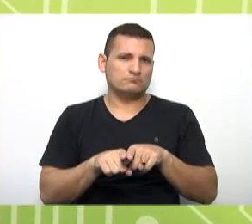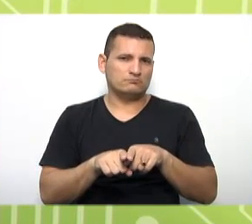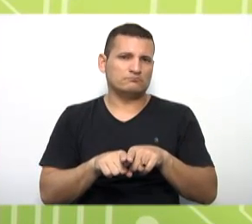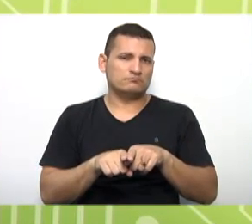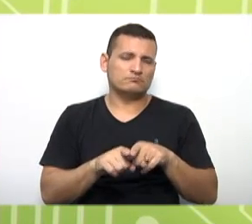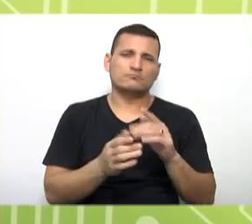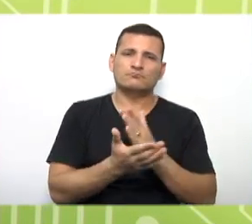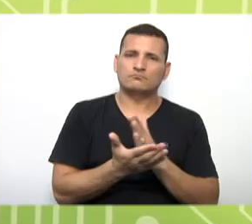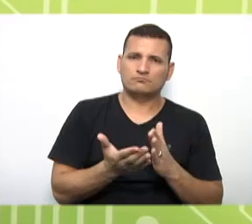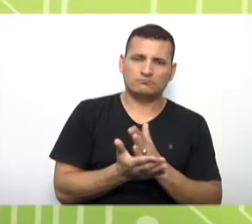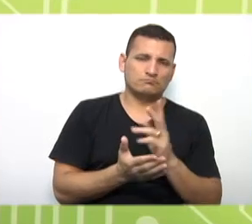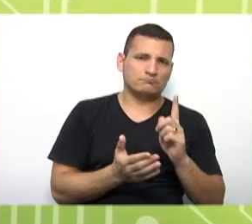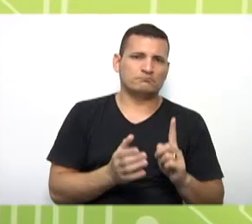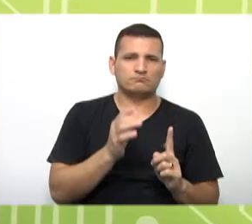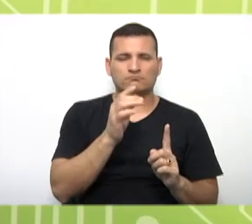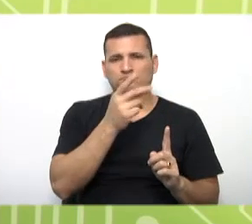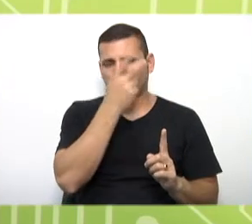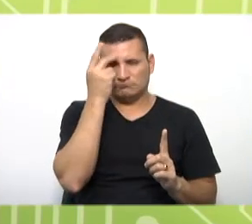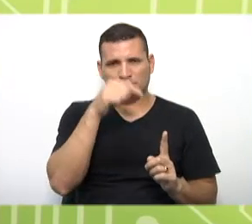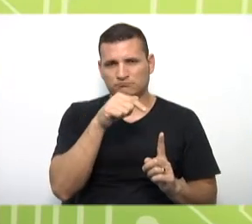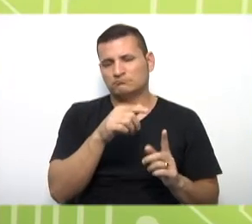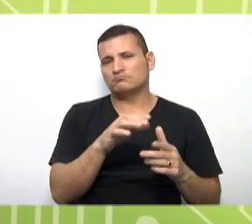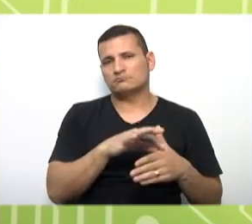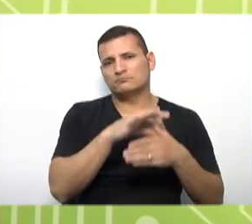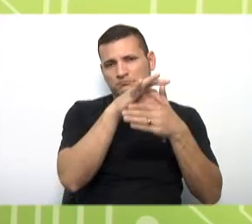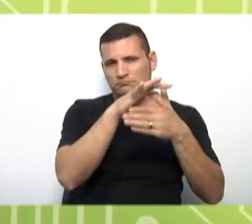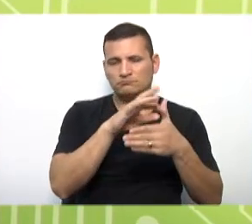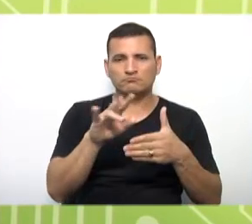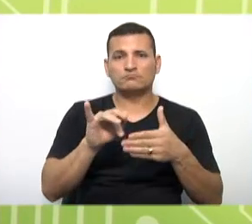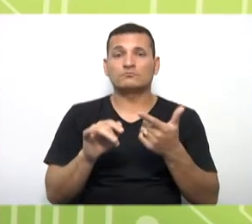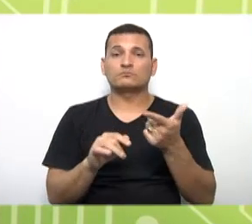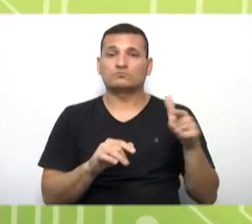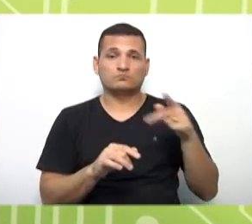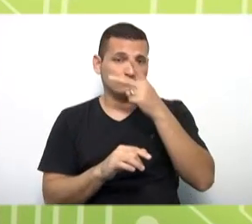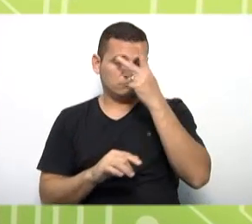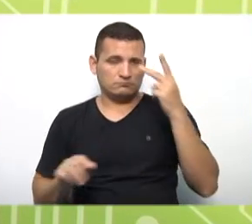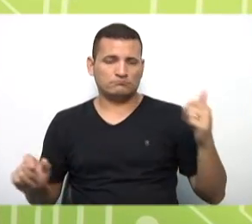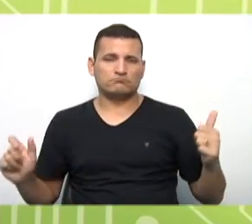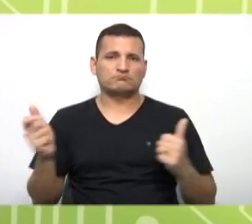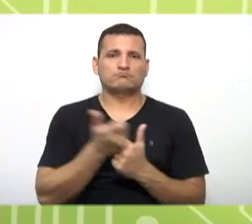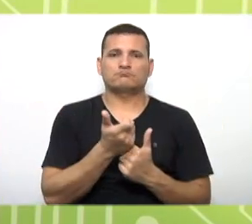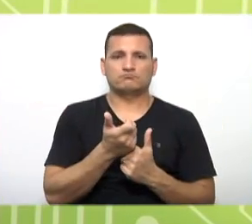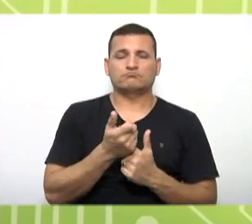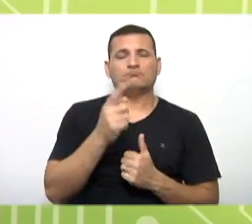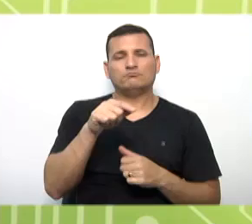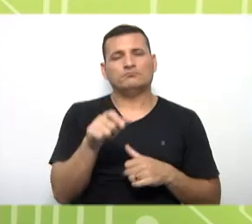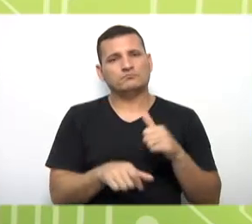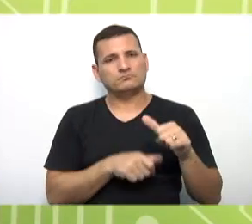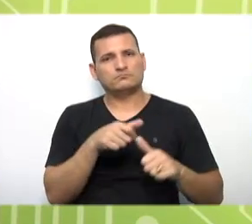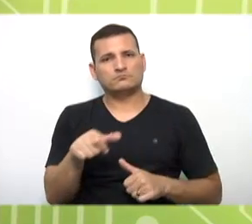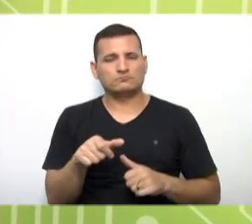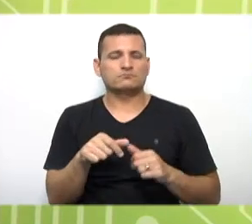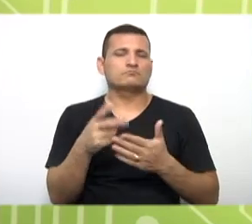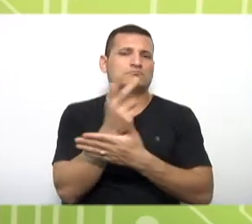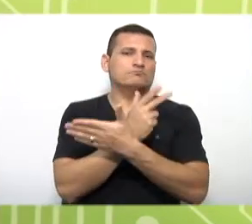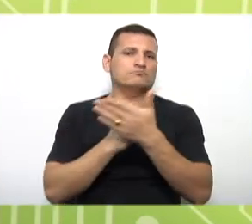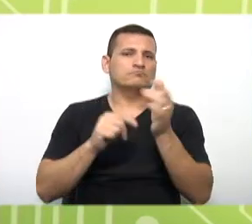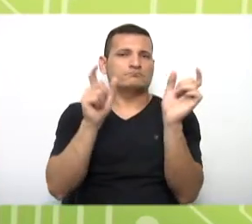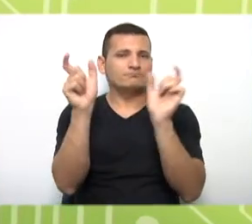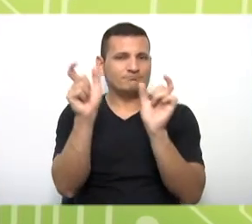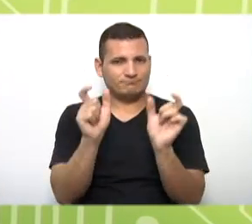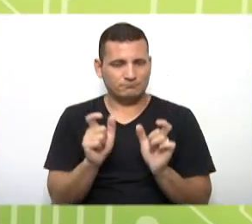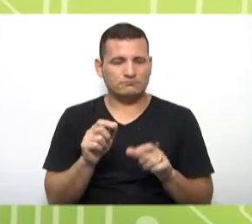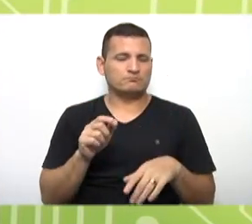na liderança de uma equipe e aí vai ser substituído por alguém. Essas são mudanças no organograma que às vezes algumas